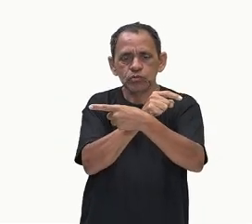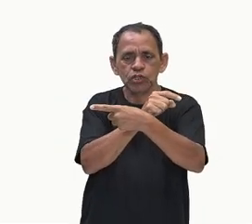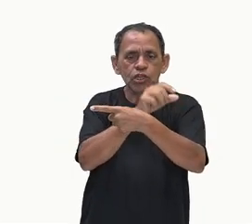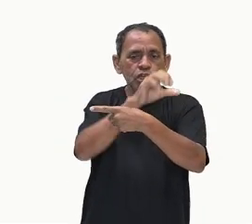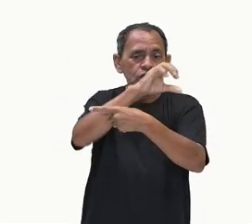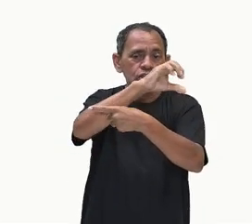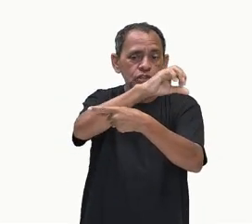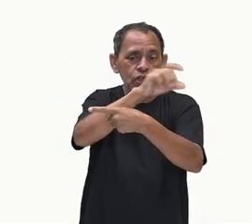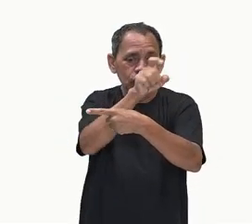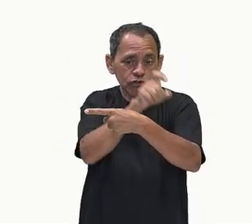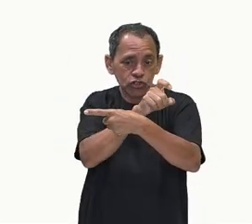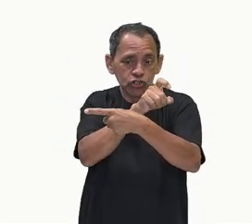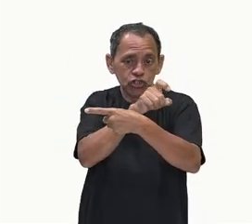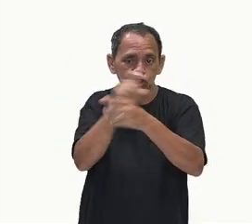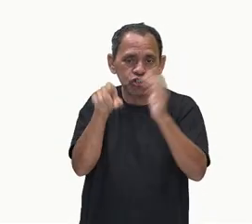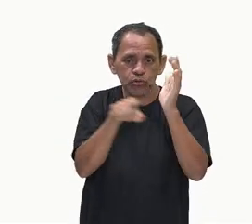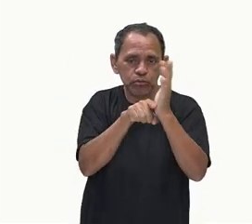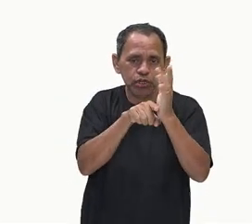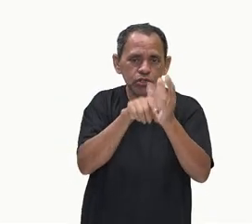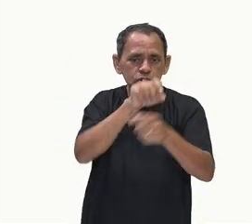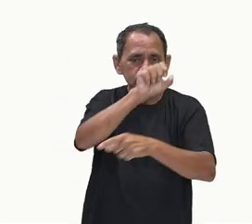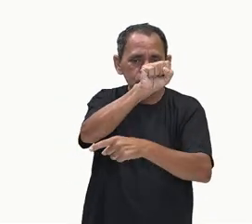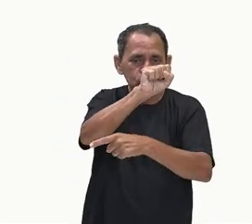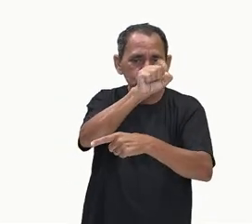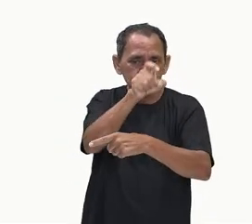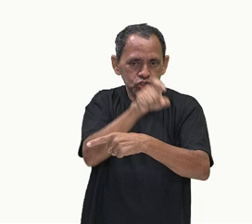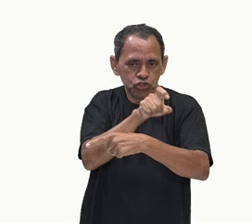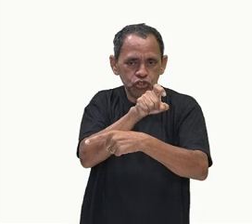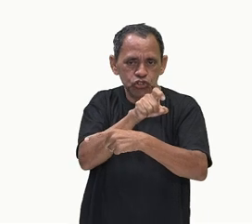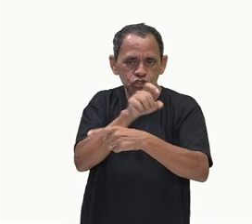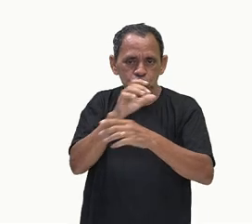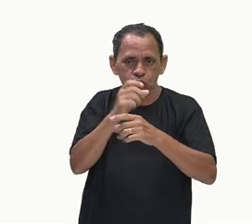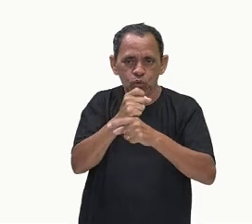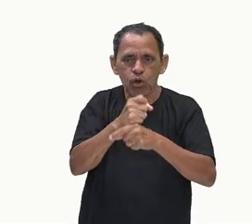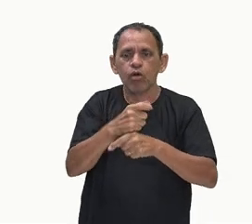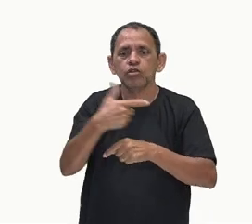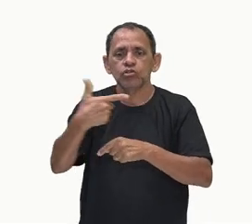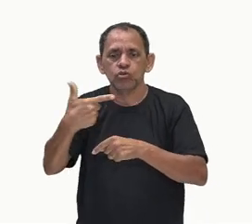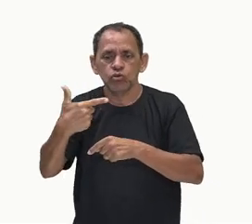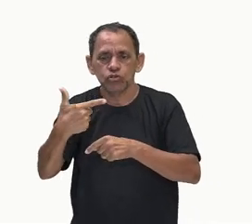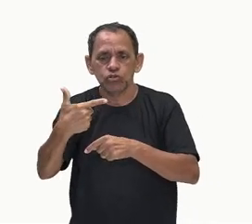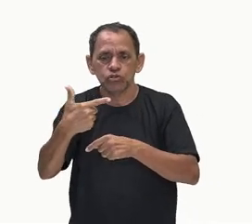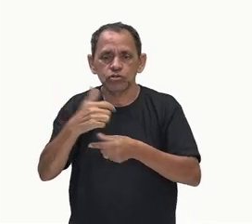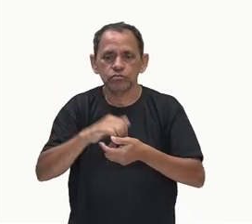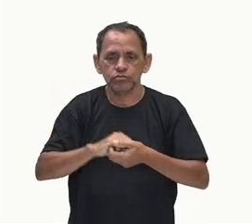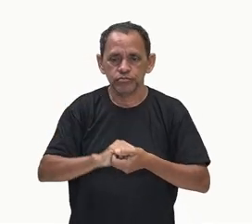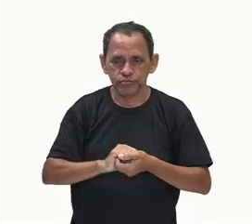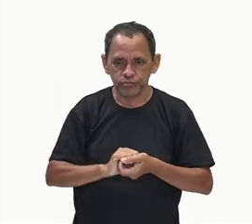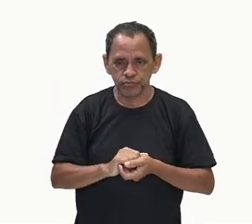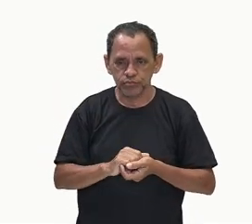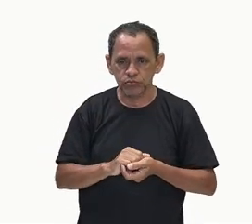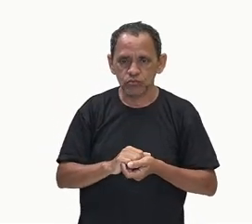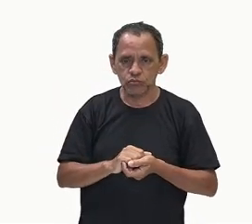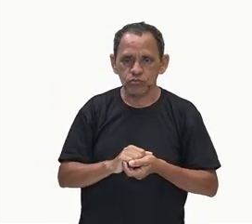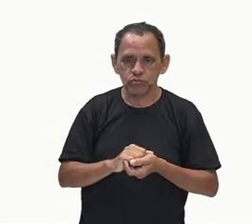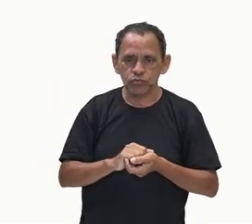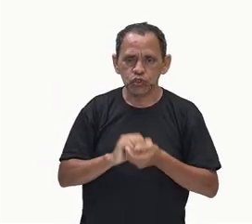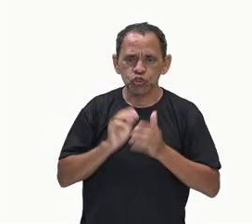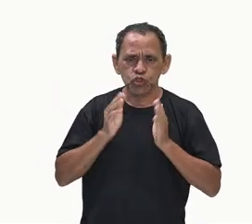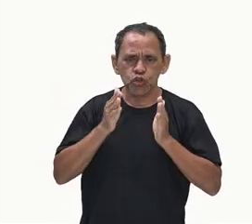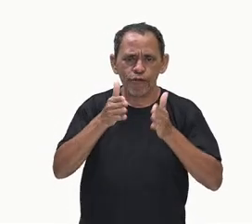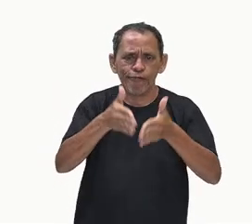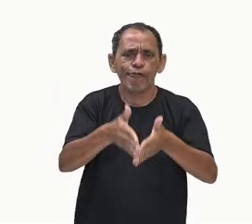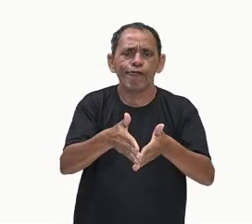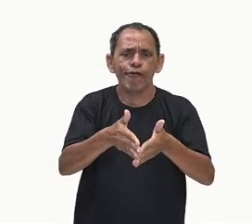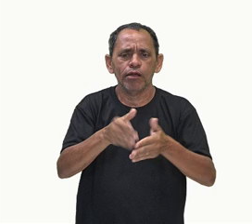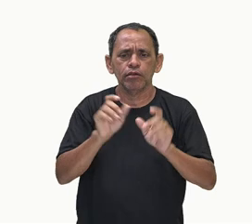8x = 2 9x 8x é x então direto nós temos aqui o valor de